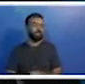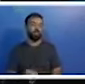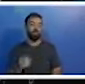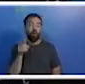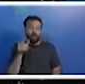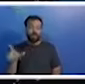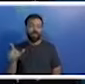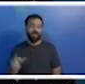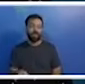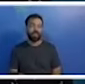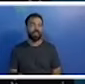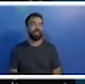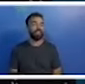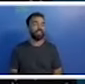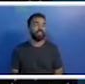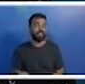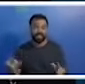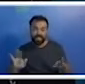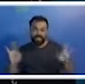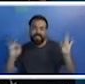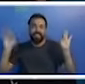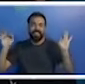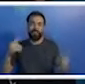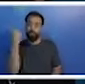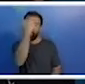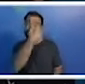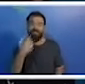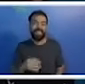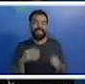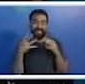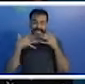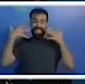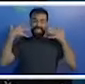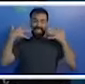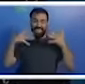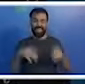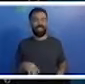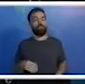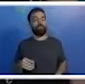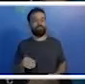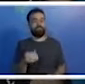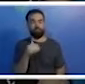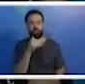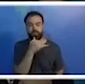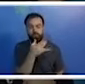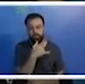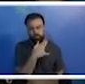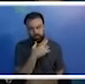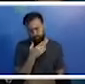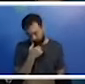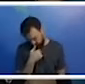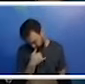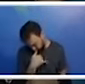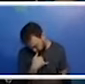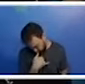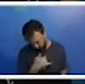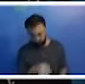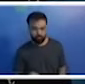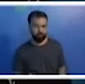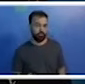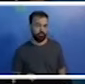e muito é uma cara de animada e quando a gente está falando de uma coisa triste a gente faz uma cara de tristeza